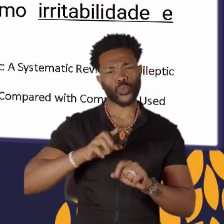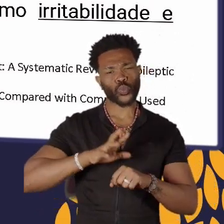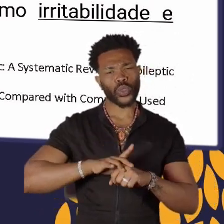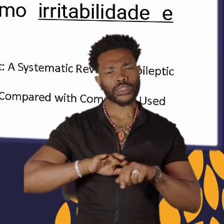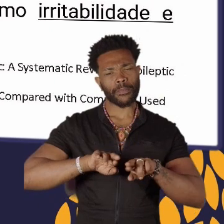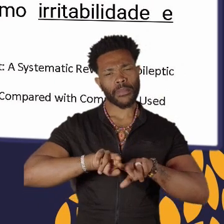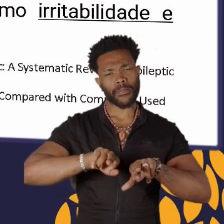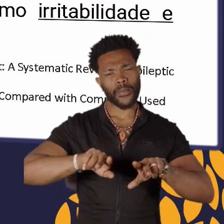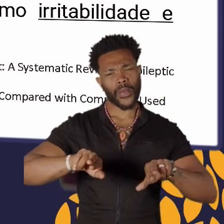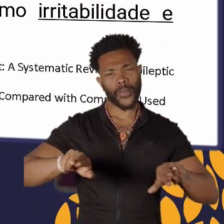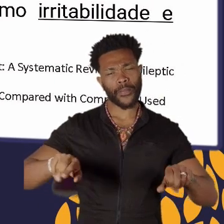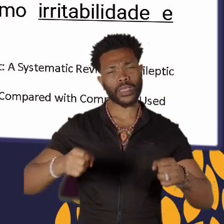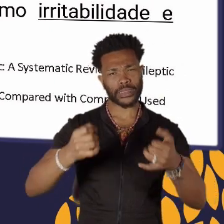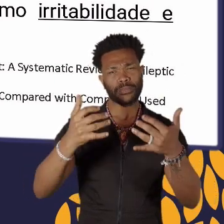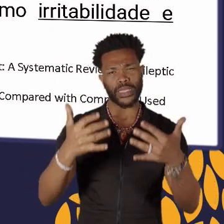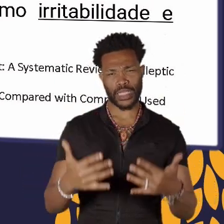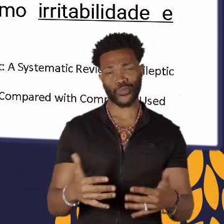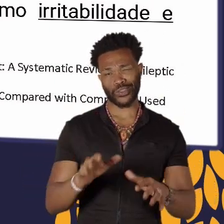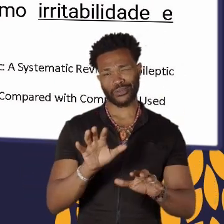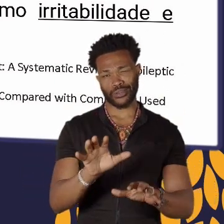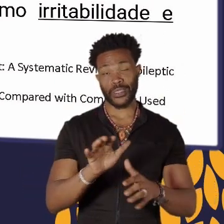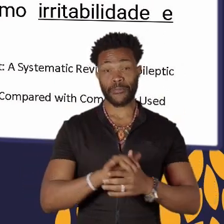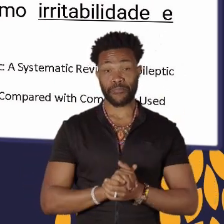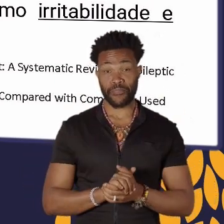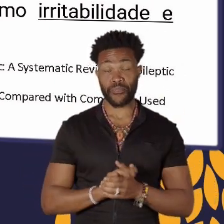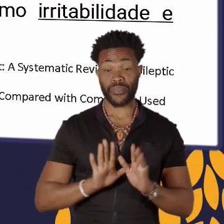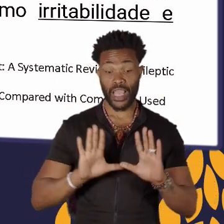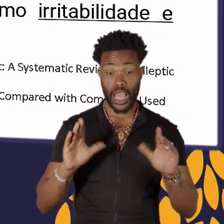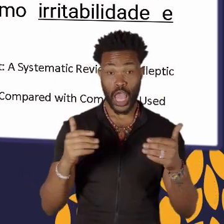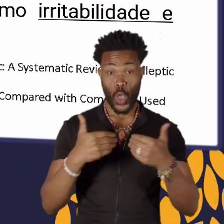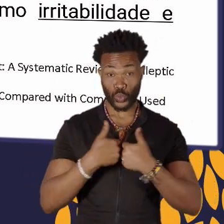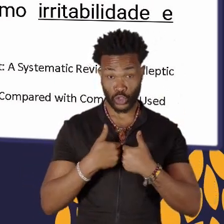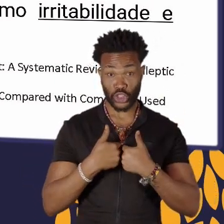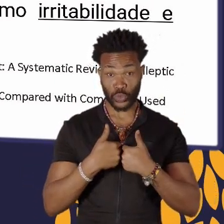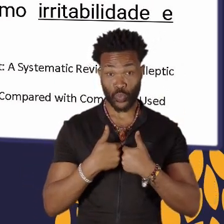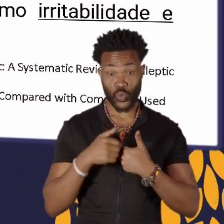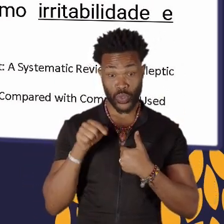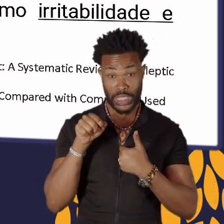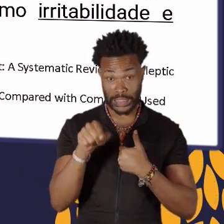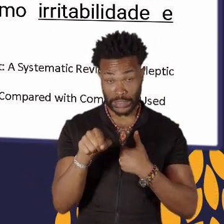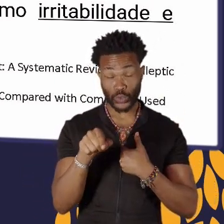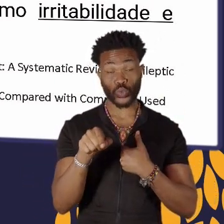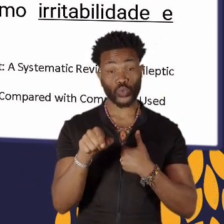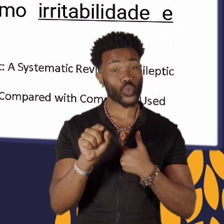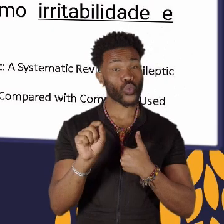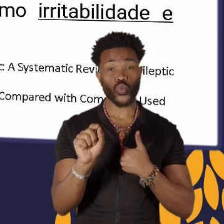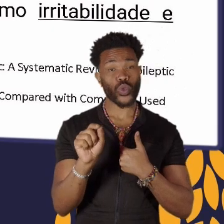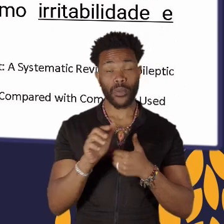doenças, vamos dizer assim. O autismo, ele vem sendo um grande